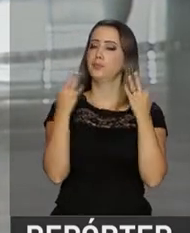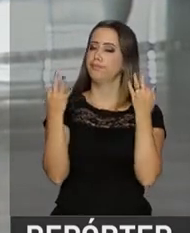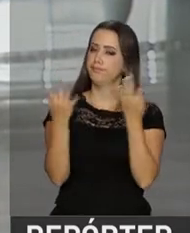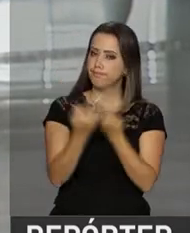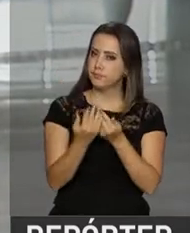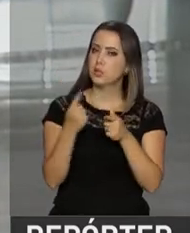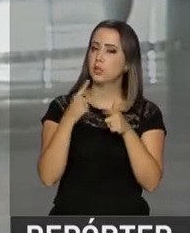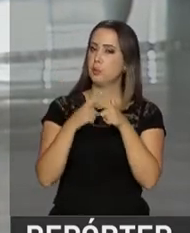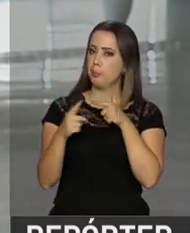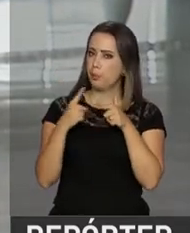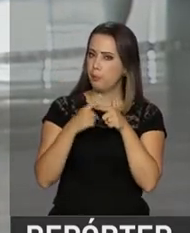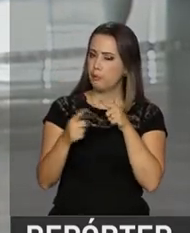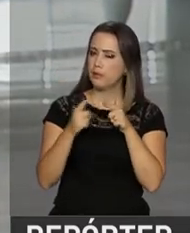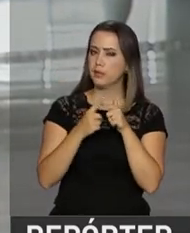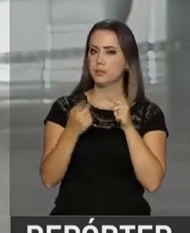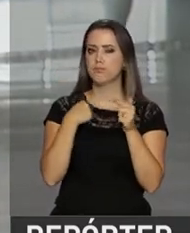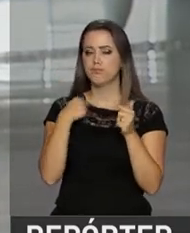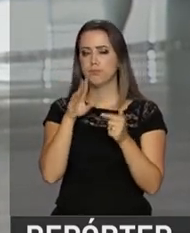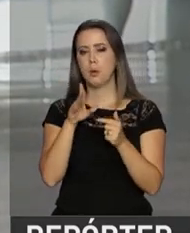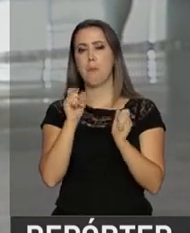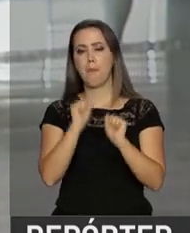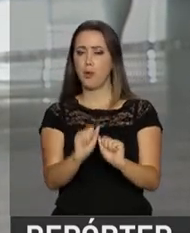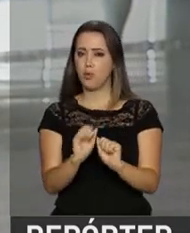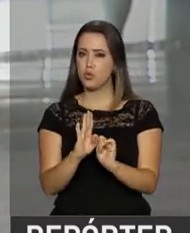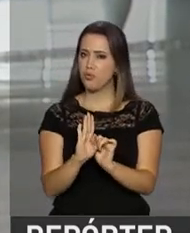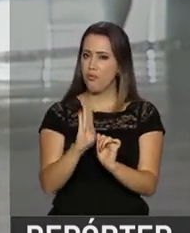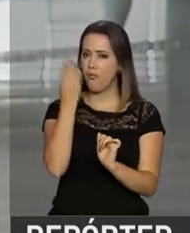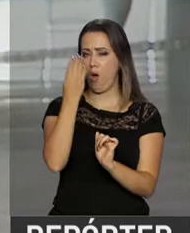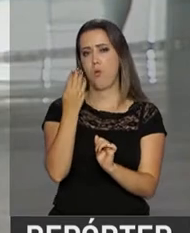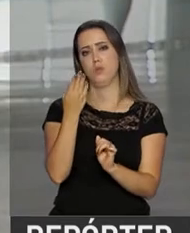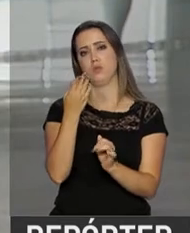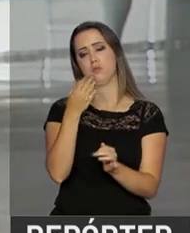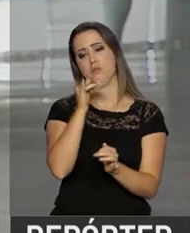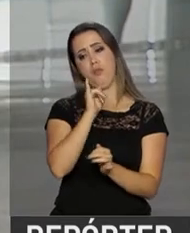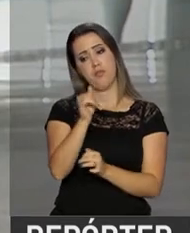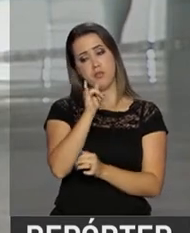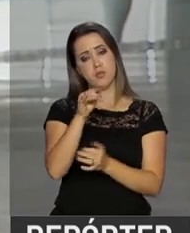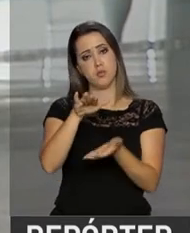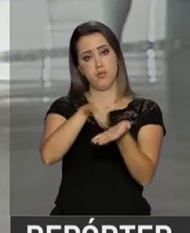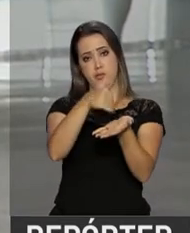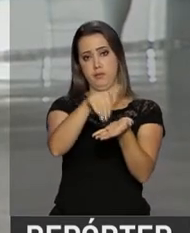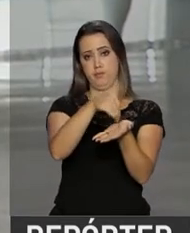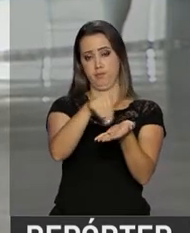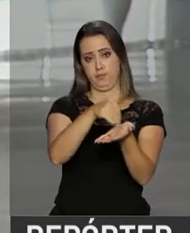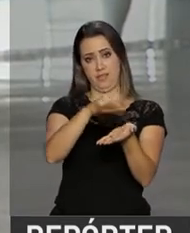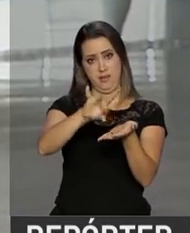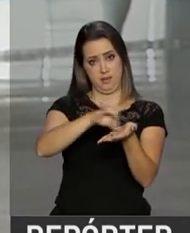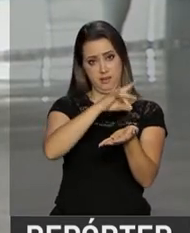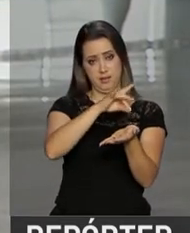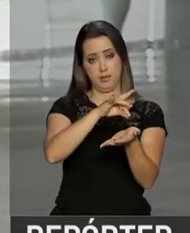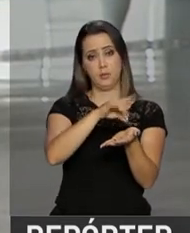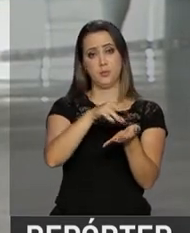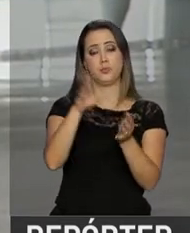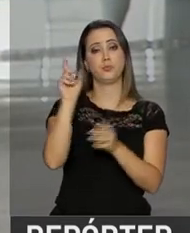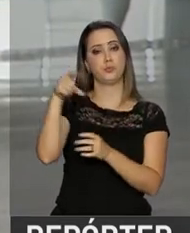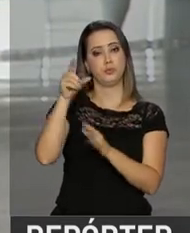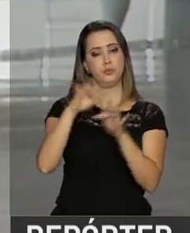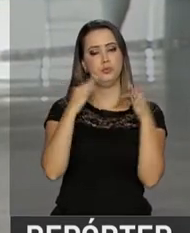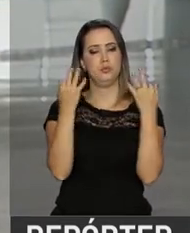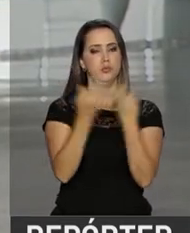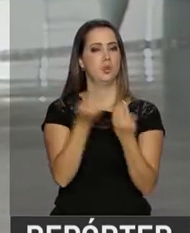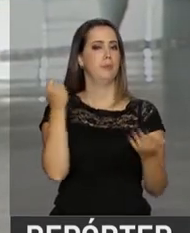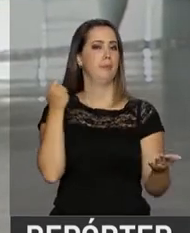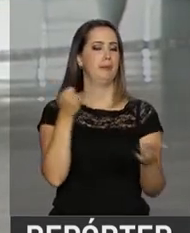fortes indícios de terem declarado informação falsa no momento do cadastro no bolsa família e isso representa um pagamento